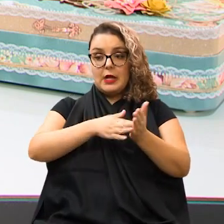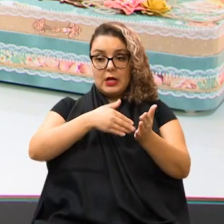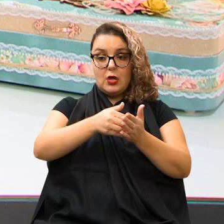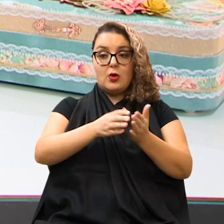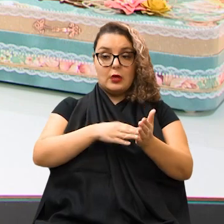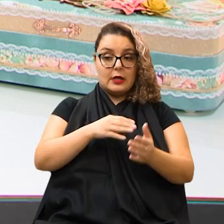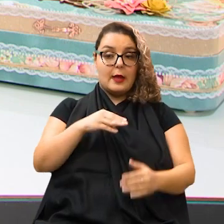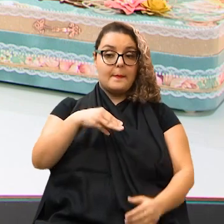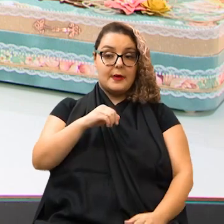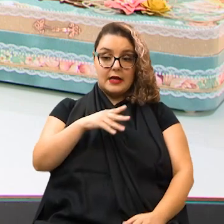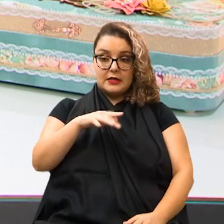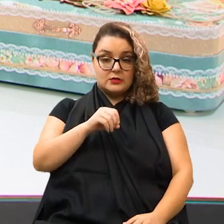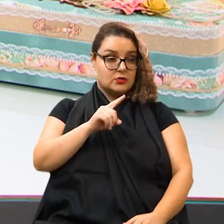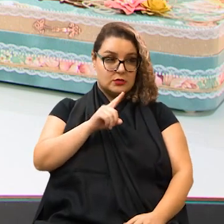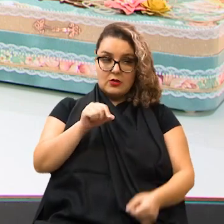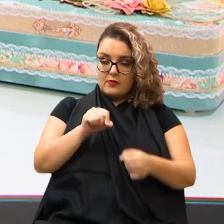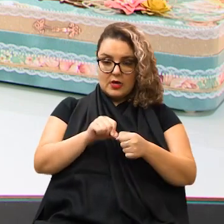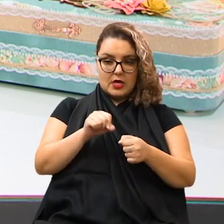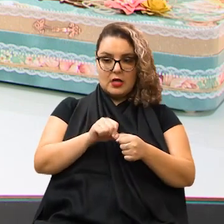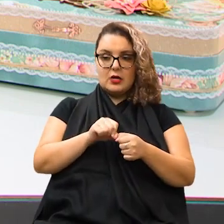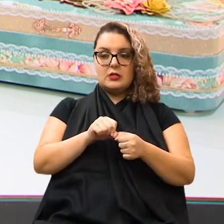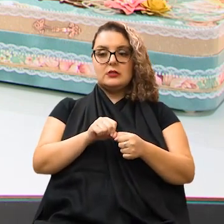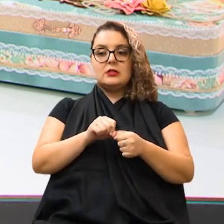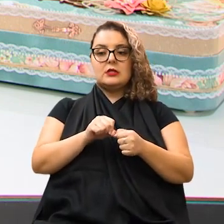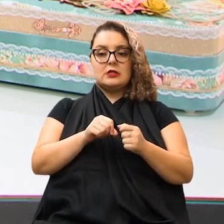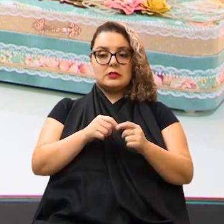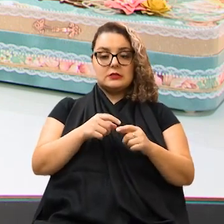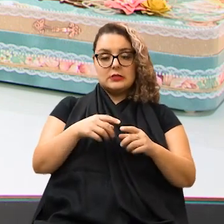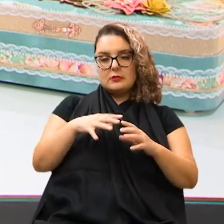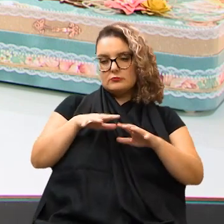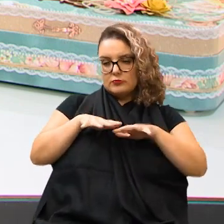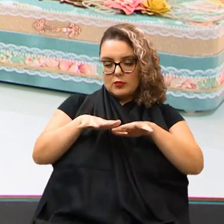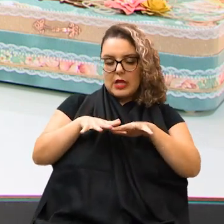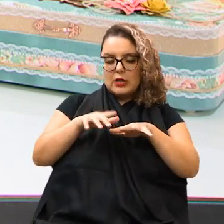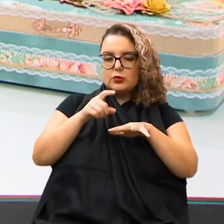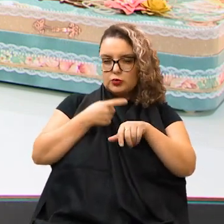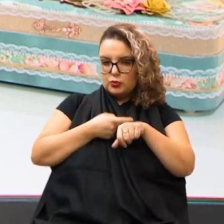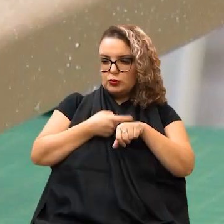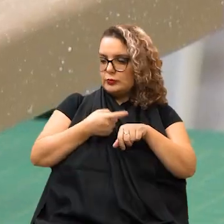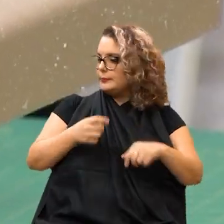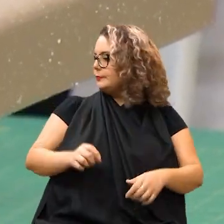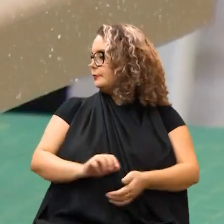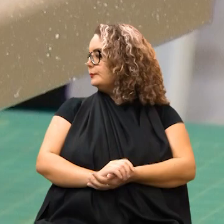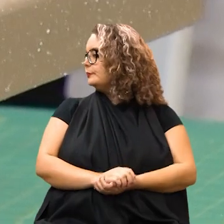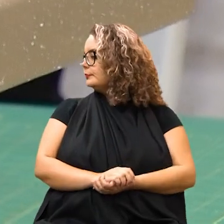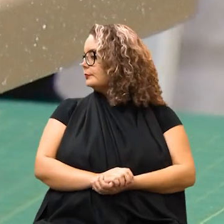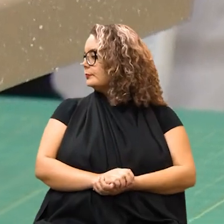tava utilizando agora, que é macio, não faz isso. Tem que ser um pincelzinho de cerdas duras, tá?